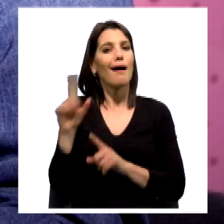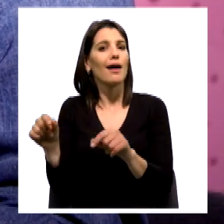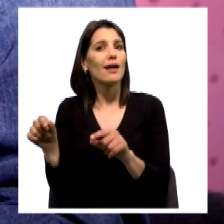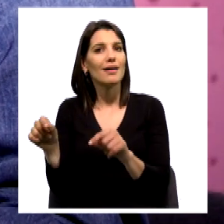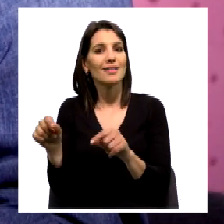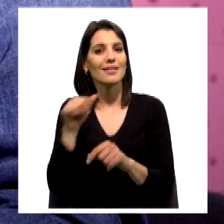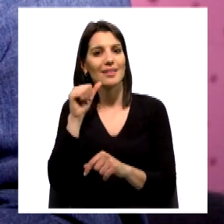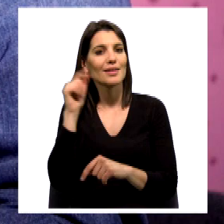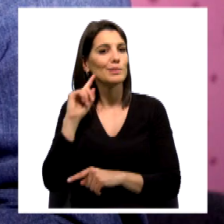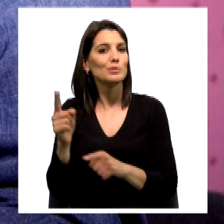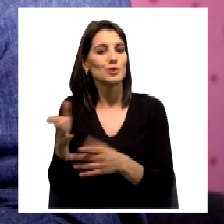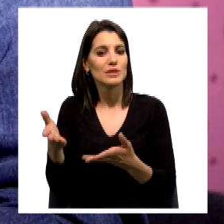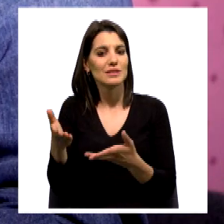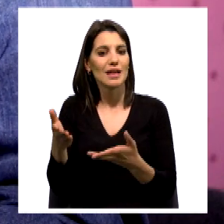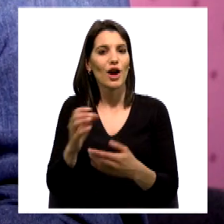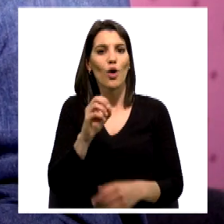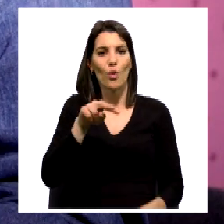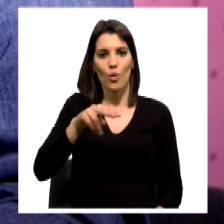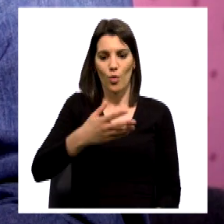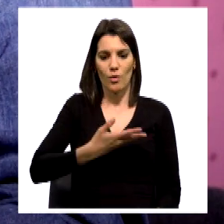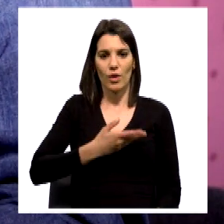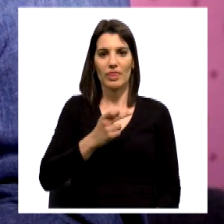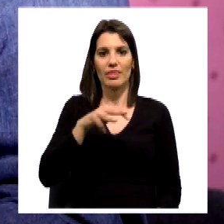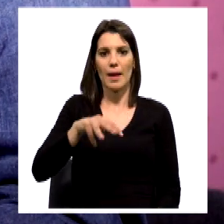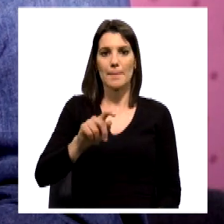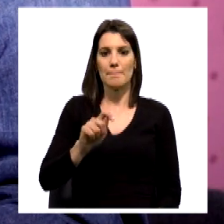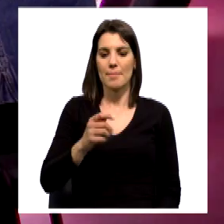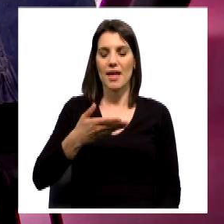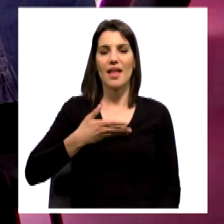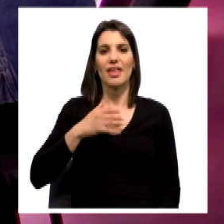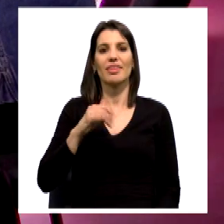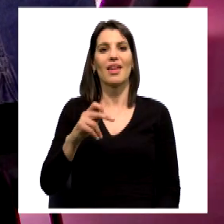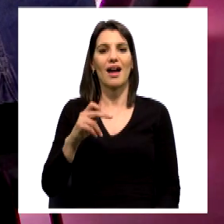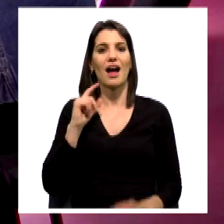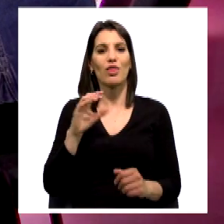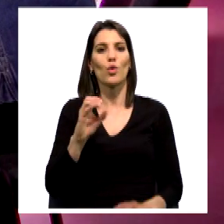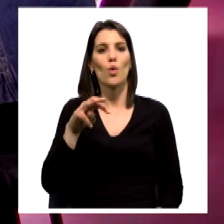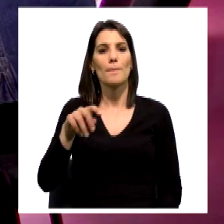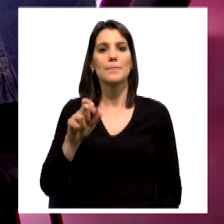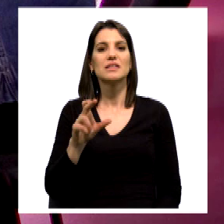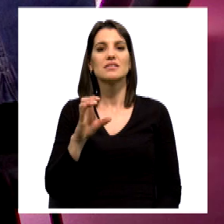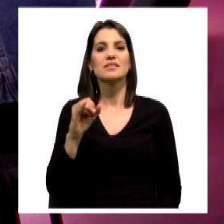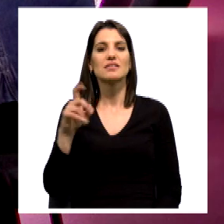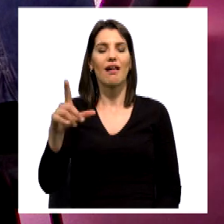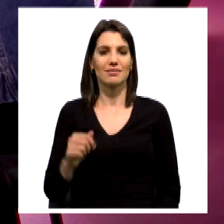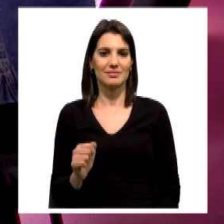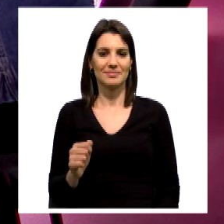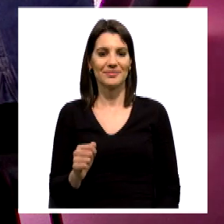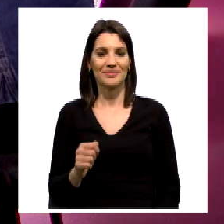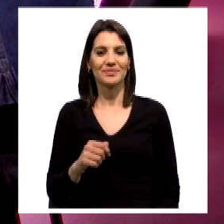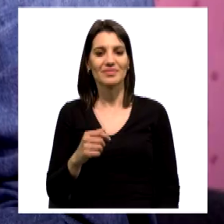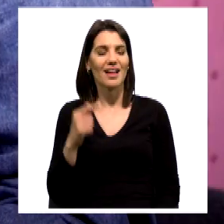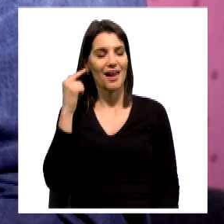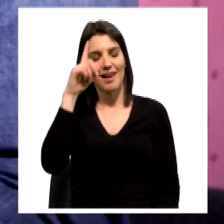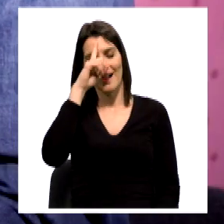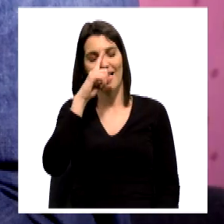e estar um rádio a tocar a onda média, a onda média da rádio comercial. Pessoas como me habitam